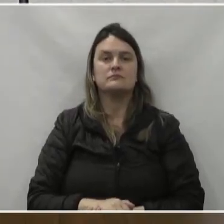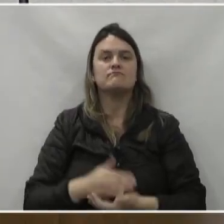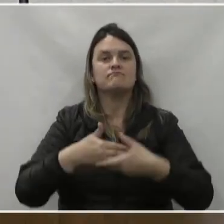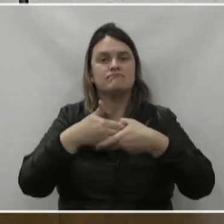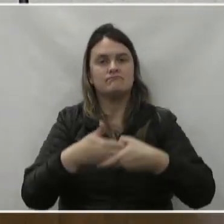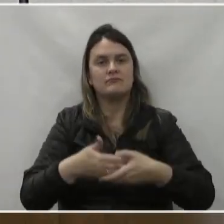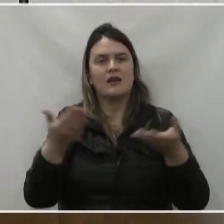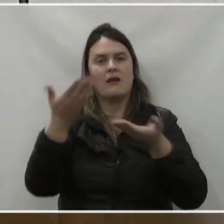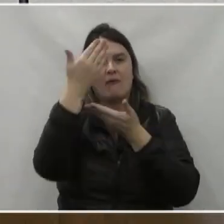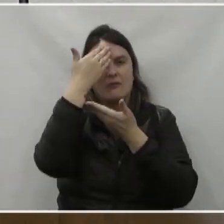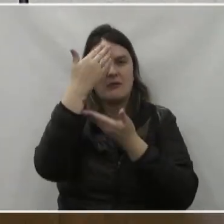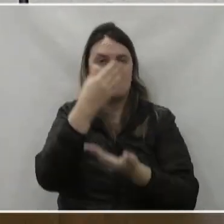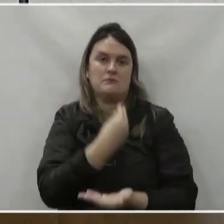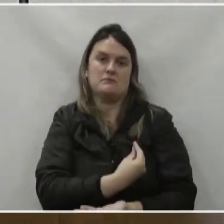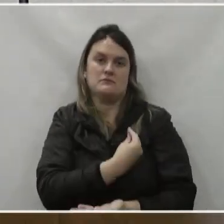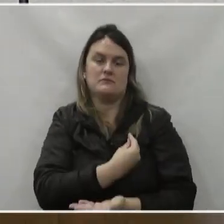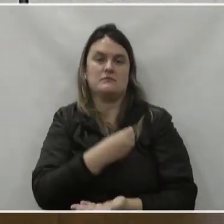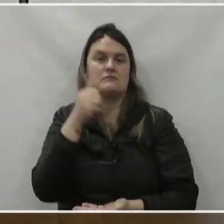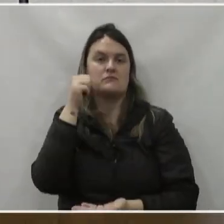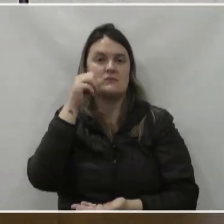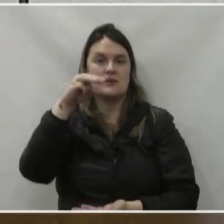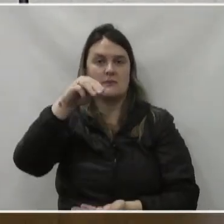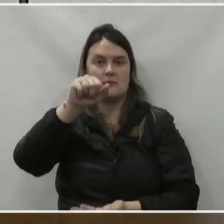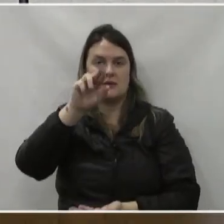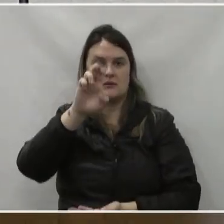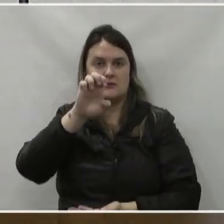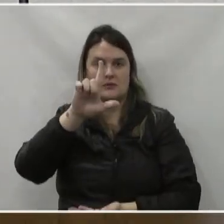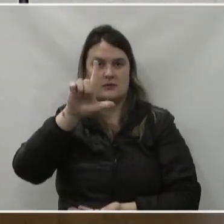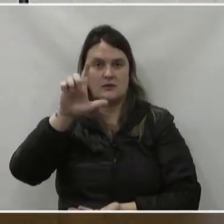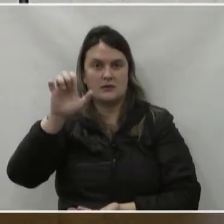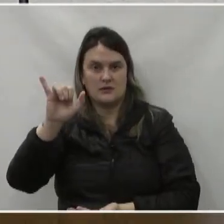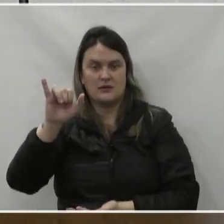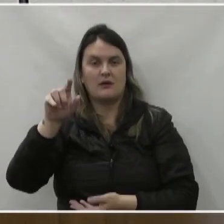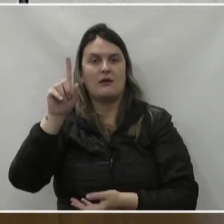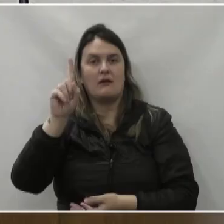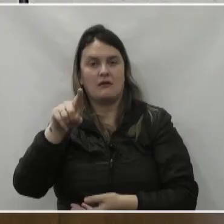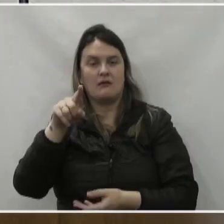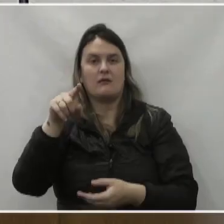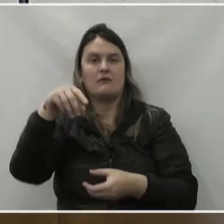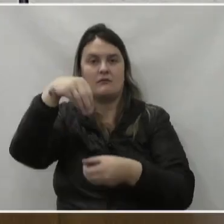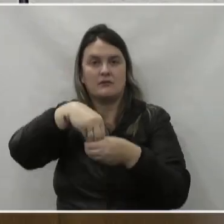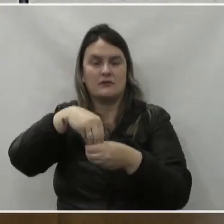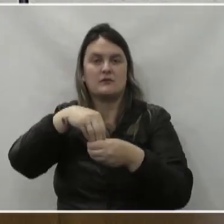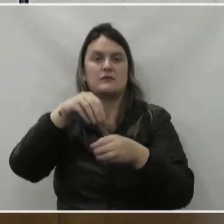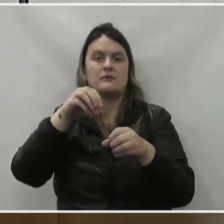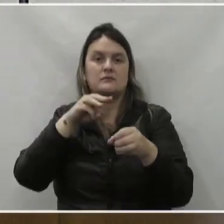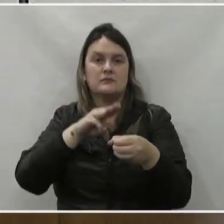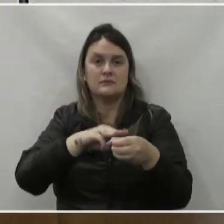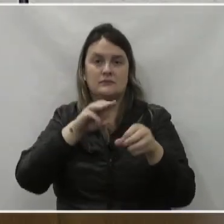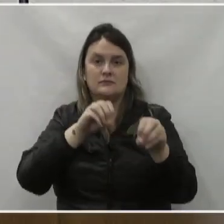Cumprimento e agradeço a presença da senhora Manuélia Cássia Dolisney, integrante da equipe de educação municipal.